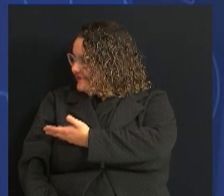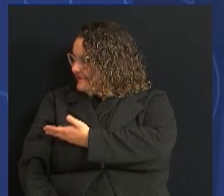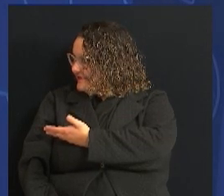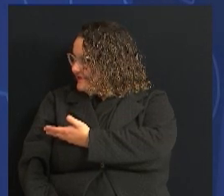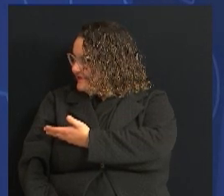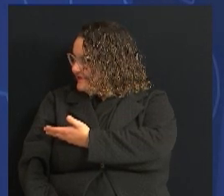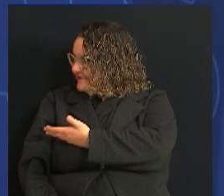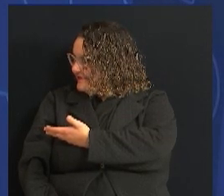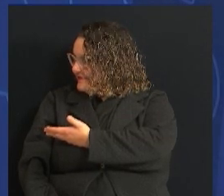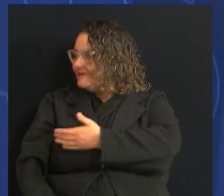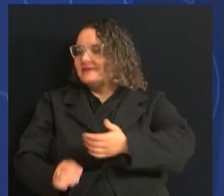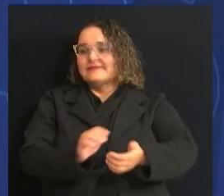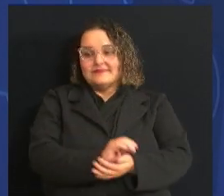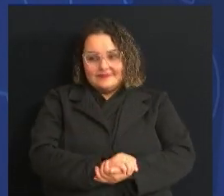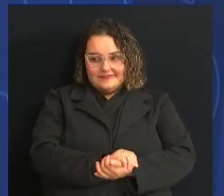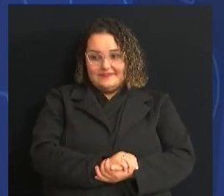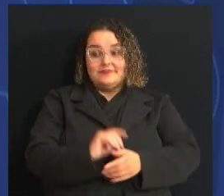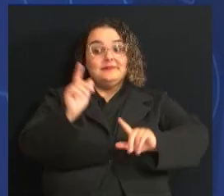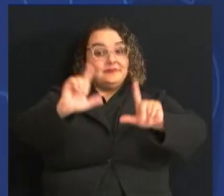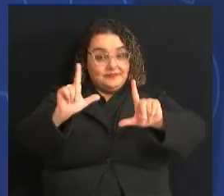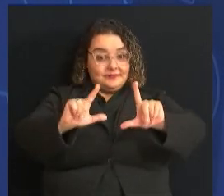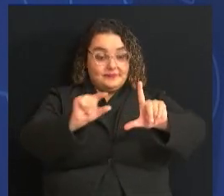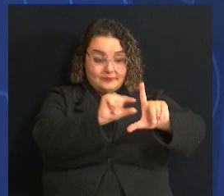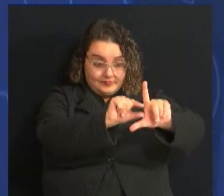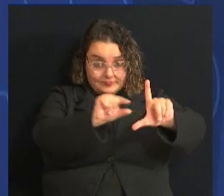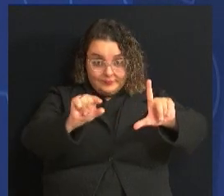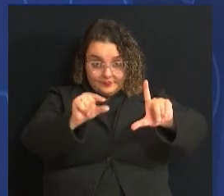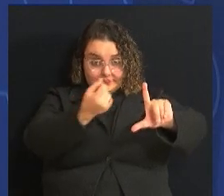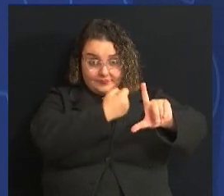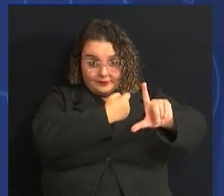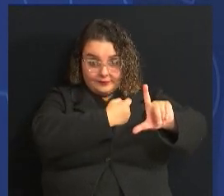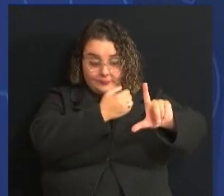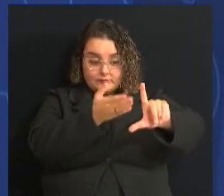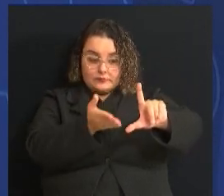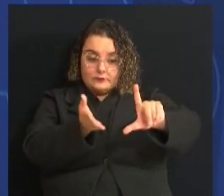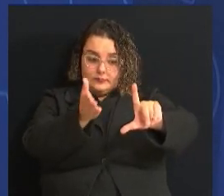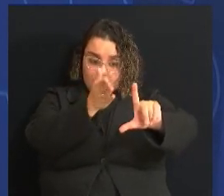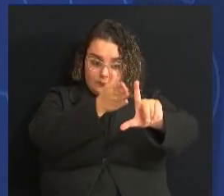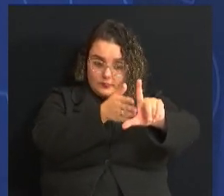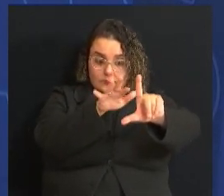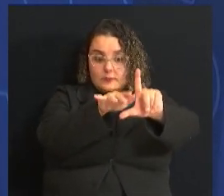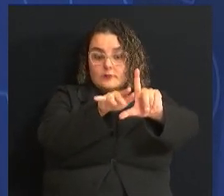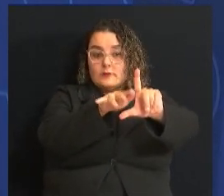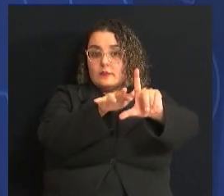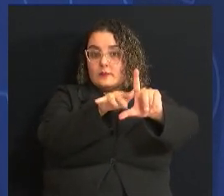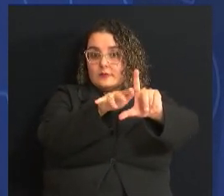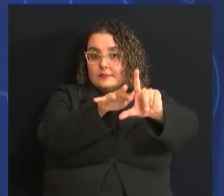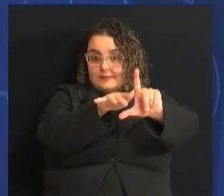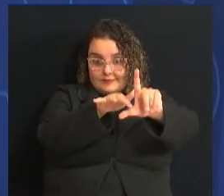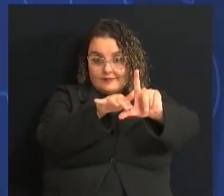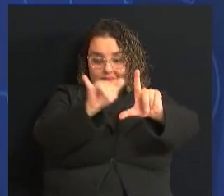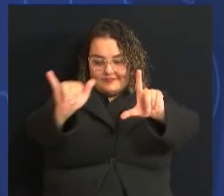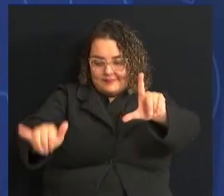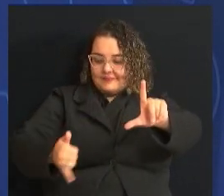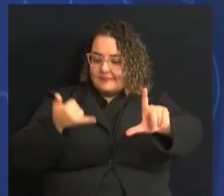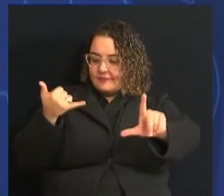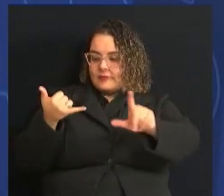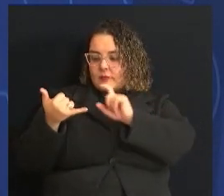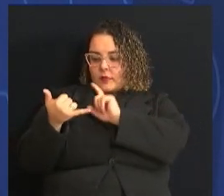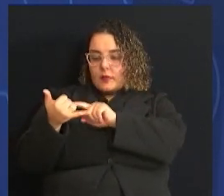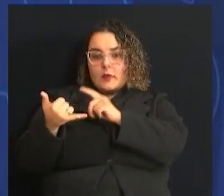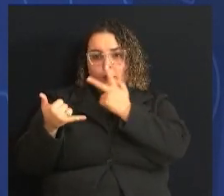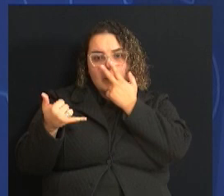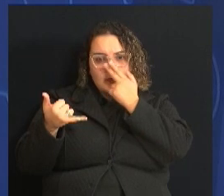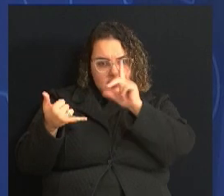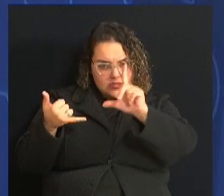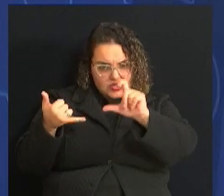978293776. Número do WhatsApp apareceu aí na sua tela? Um pouco antes tem o QR Code. Pegue o seu celular, abre a câmera